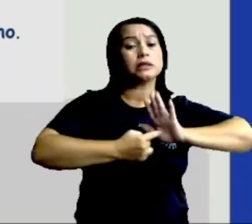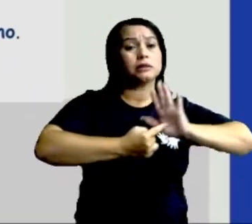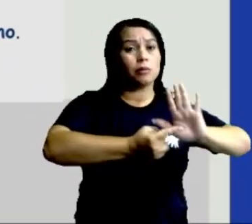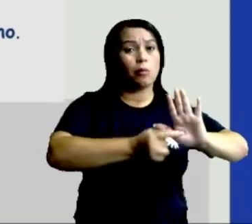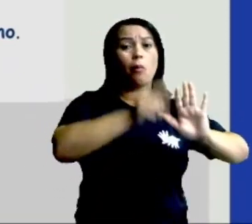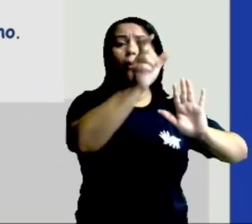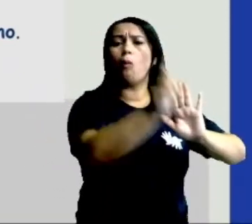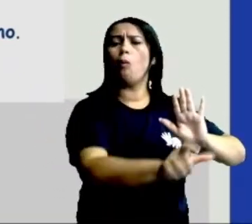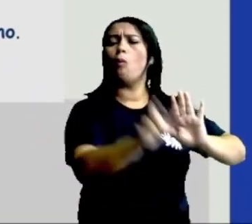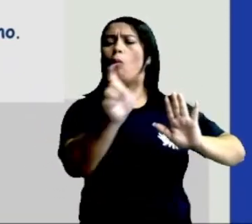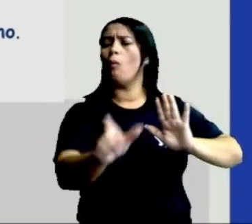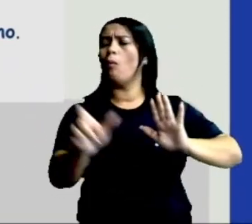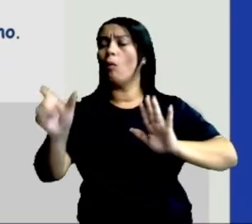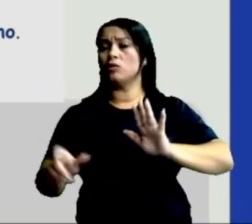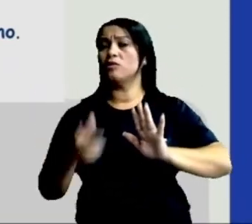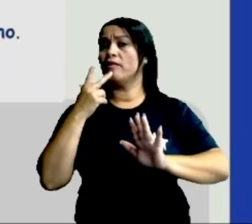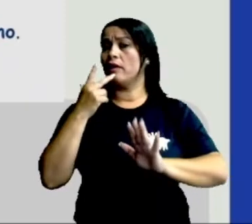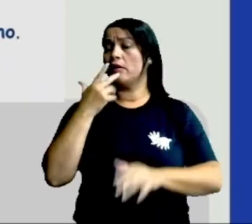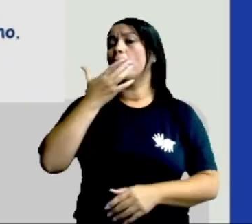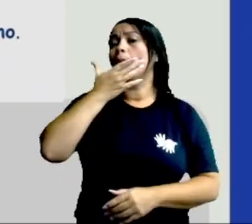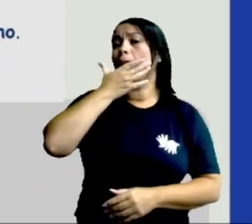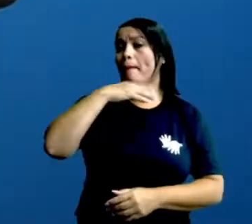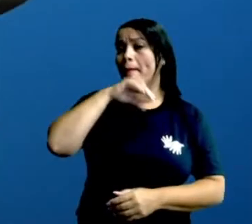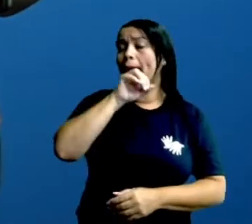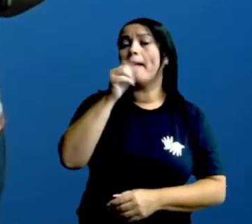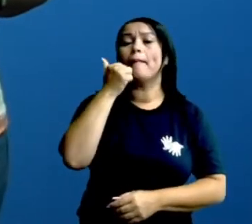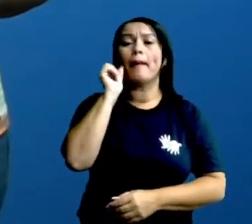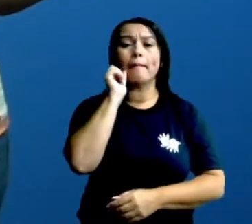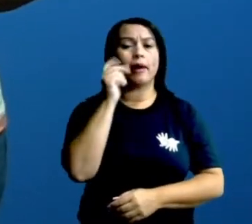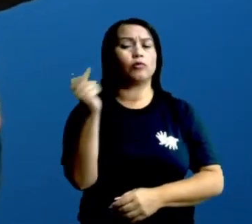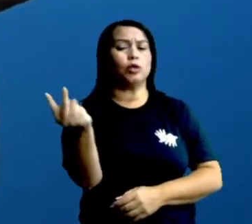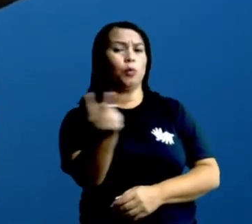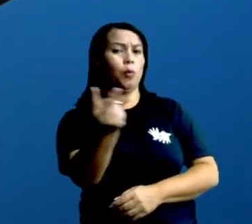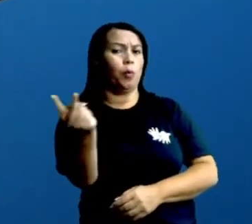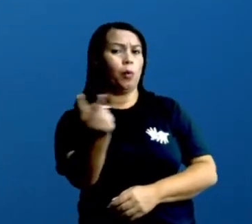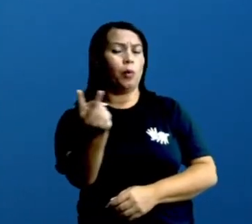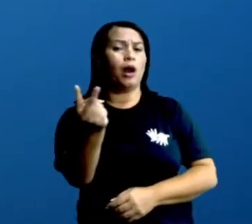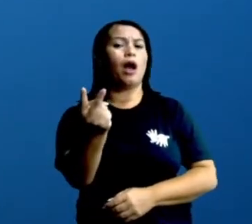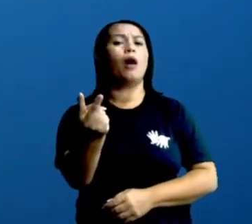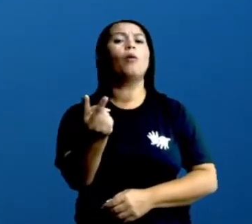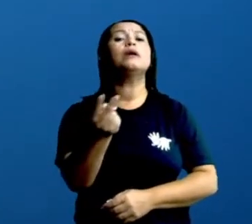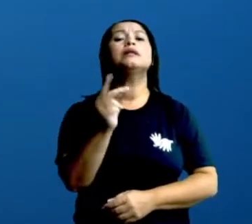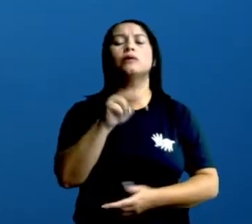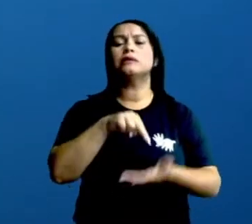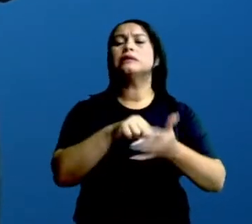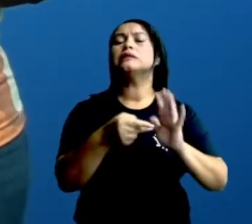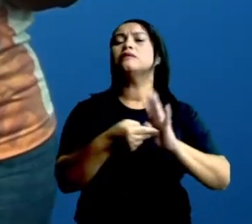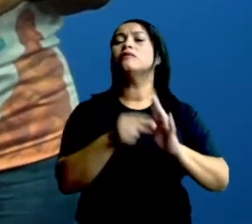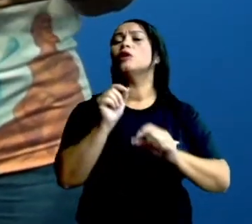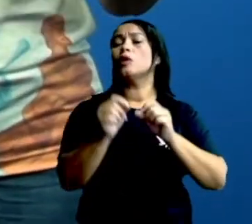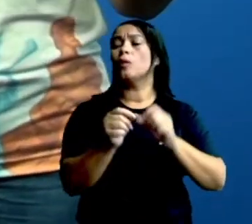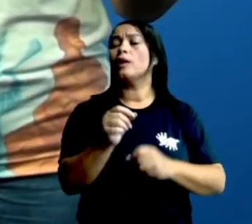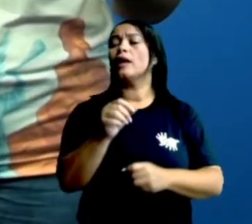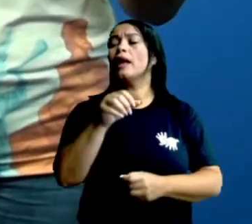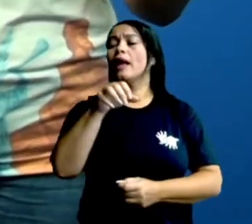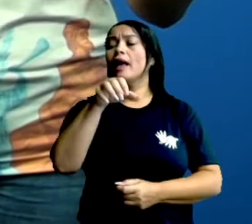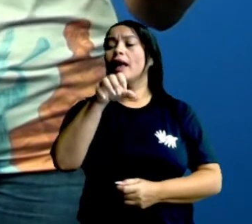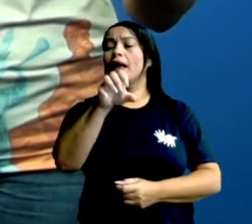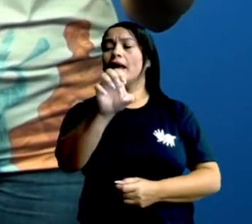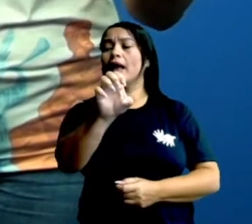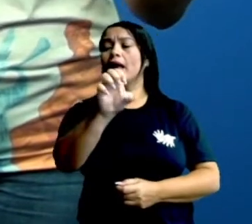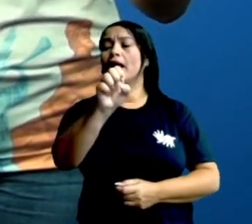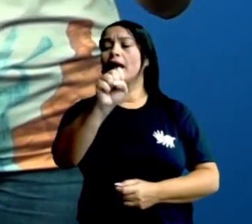refere, quando eu estou falando dos pais, como está no plural, estos. Quando eu estou falando da